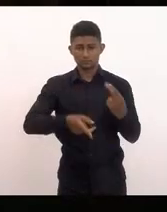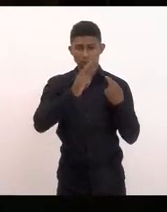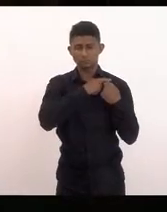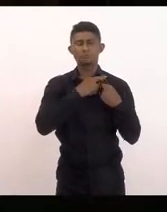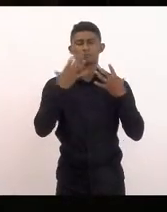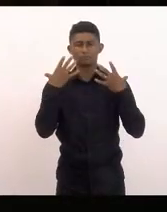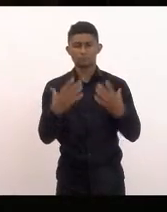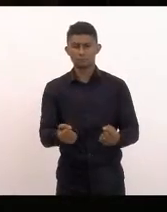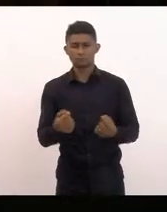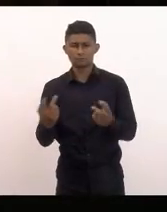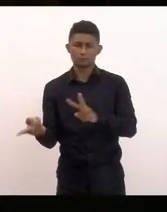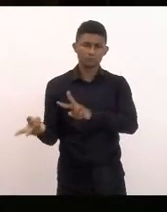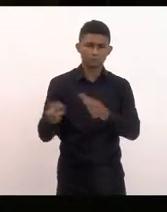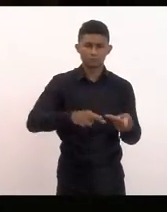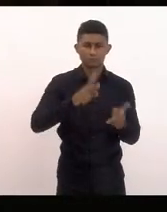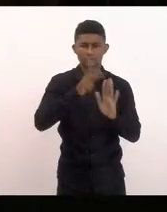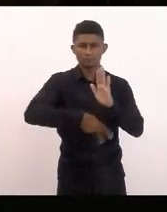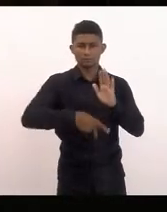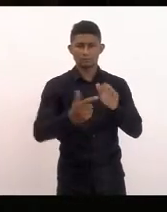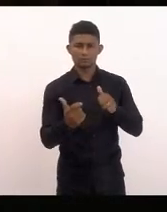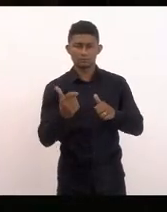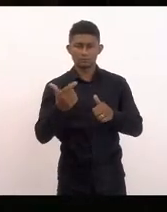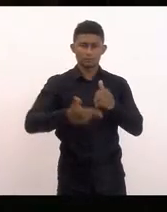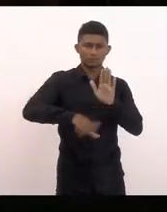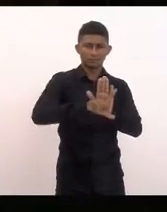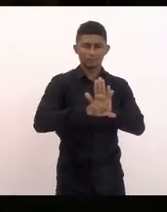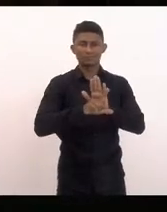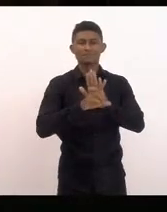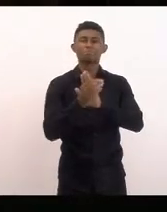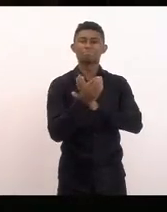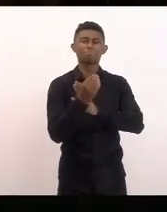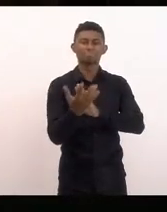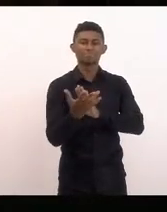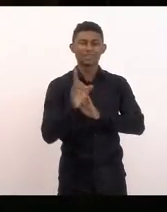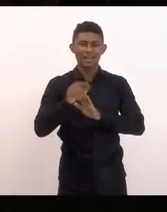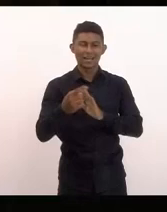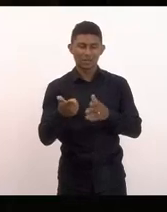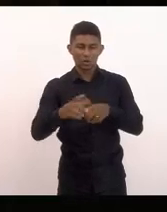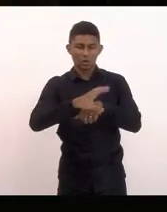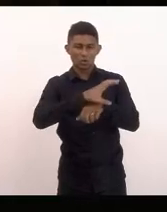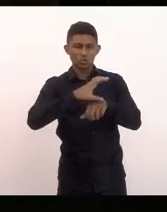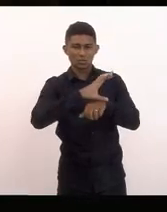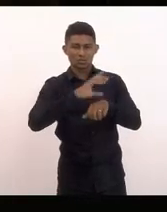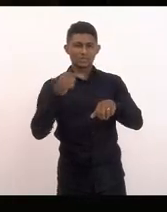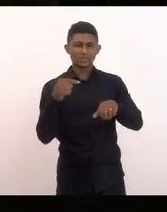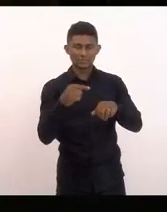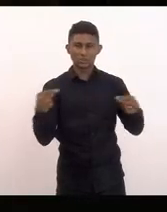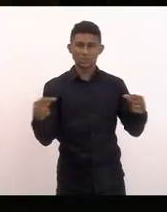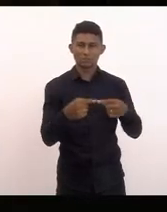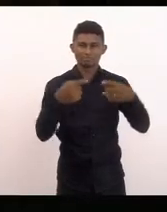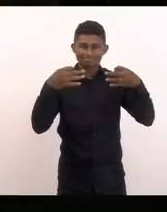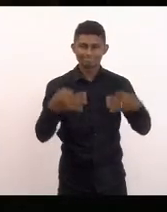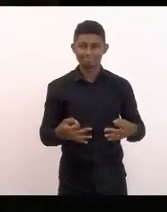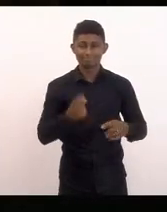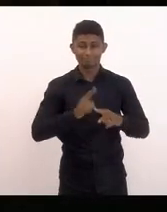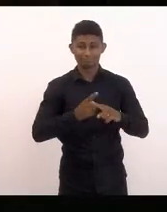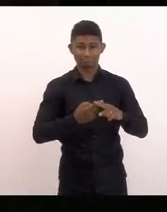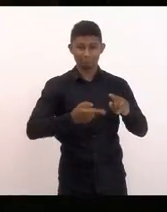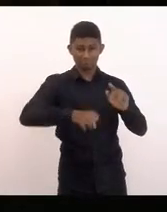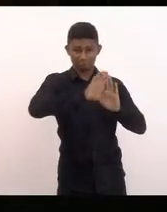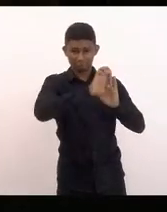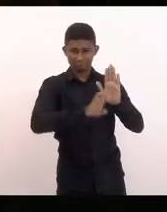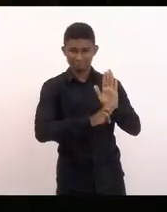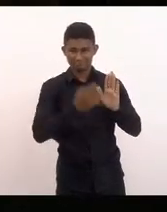encaminhar o projeto de lei para dar constitucionalidade ao processo. porque essa emenda criada